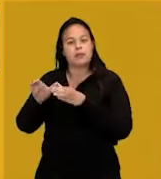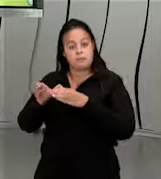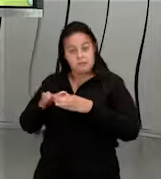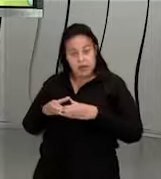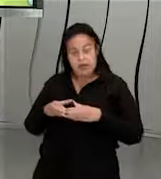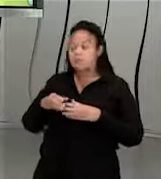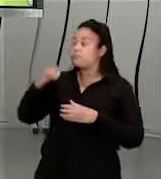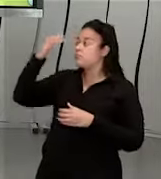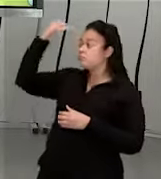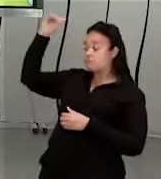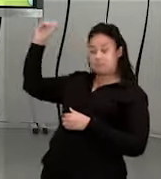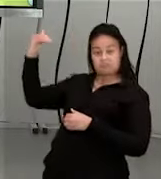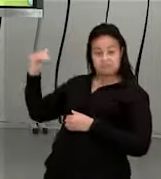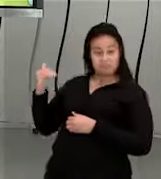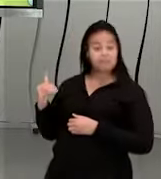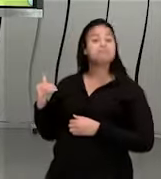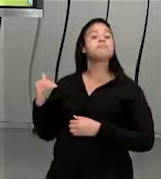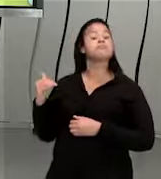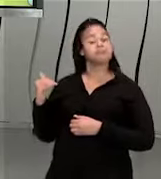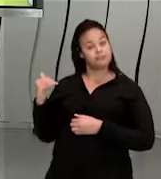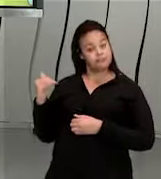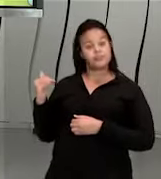e sanguíneo.